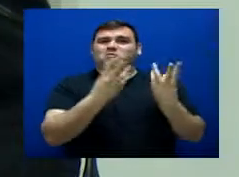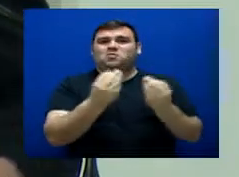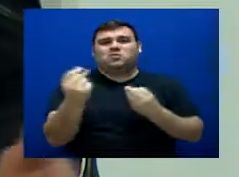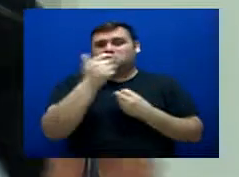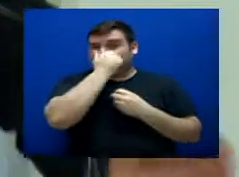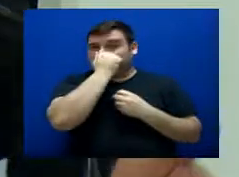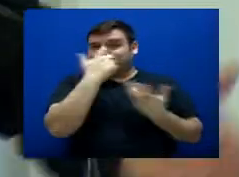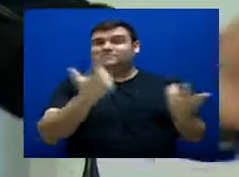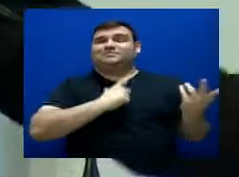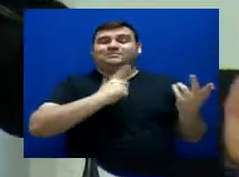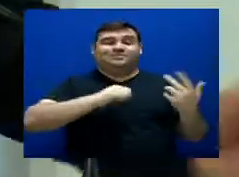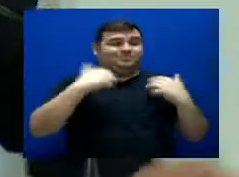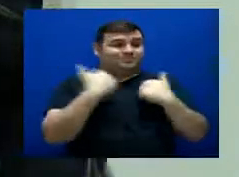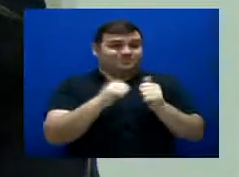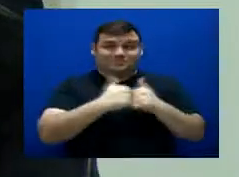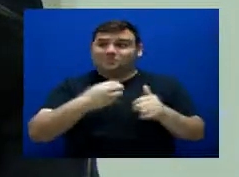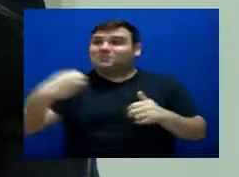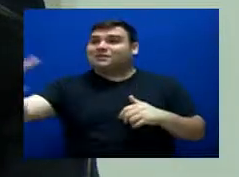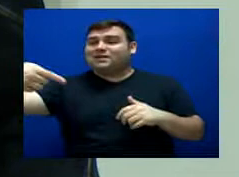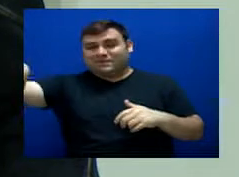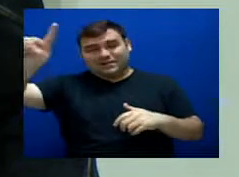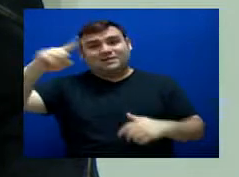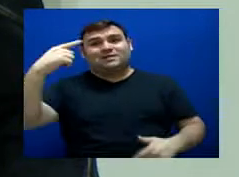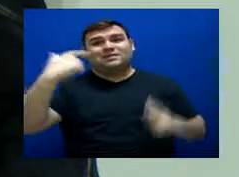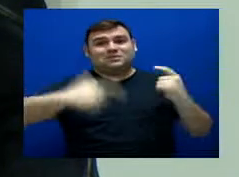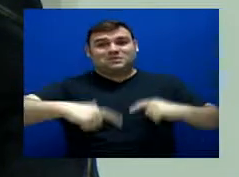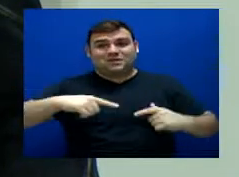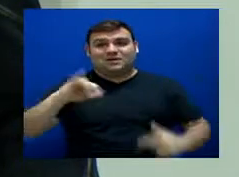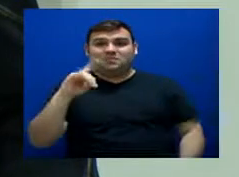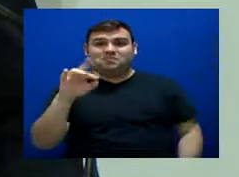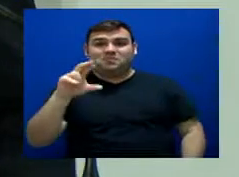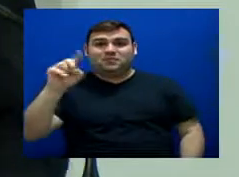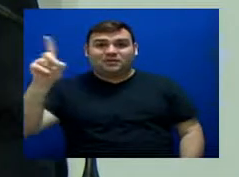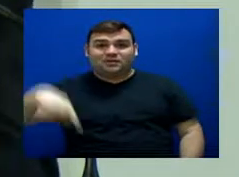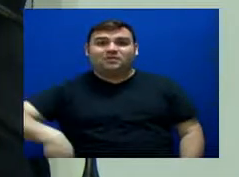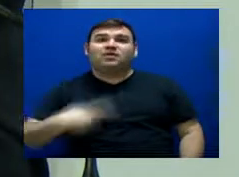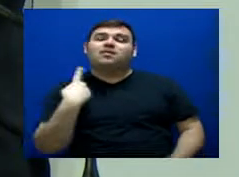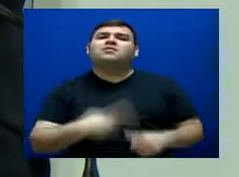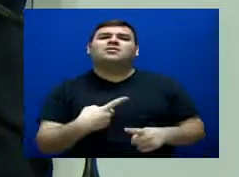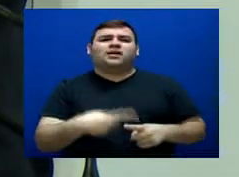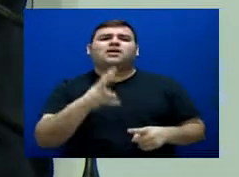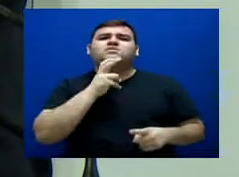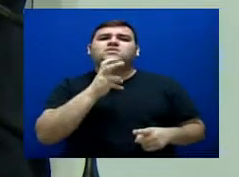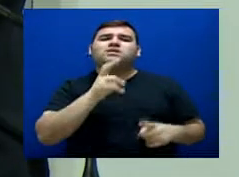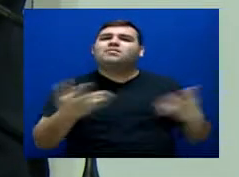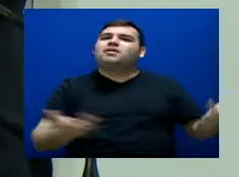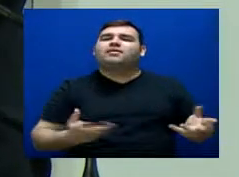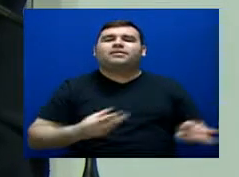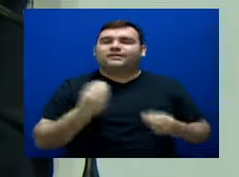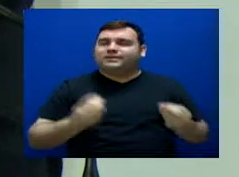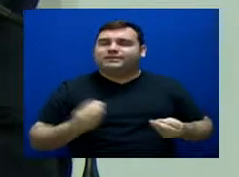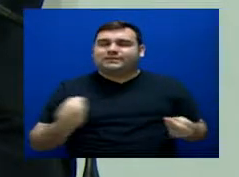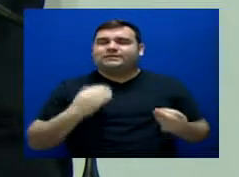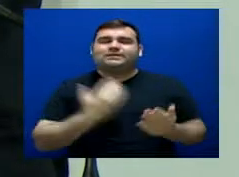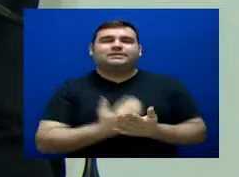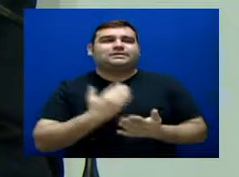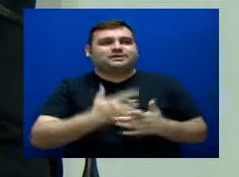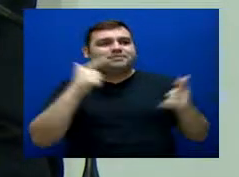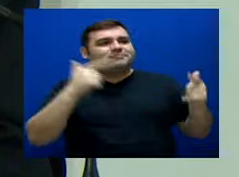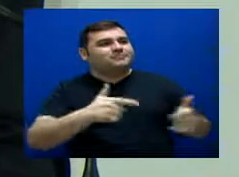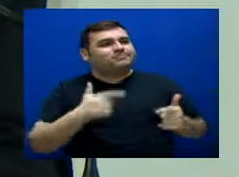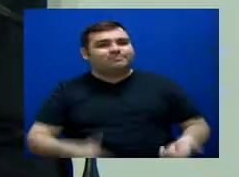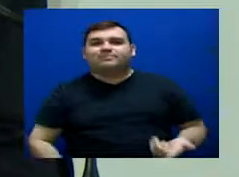E está sobrando ônibus para mandar para Iperó. Só o aloprado do prefeito Sorocaba para fazer uma dessa. E mesmo fazendo